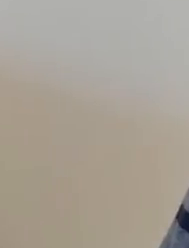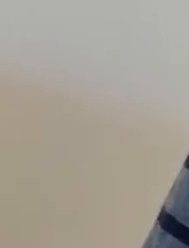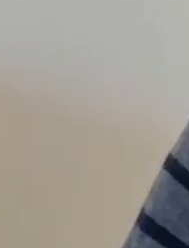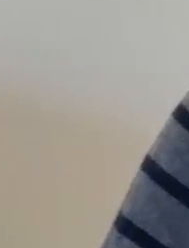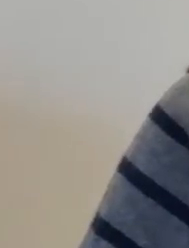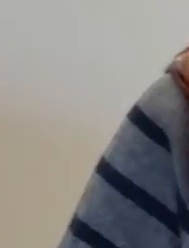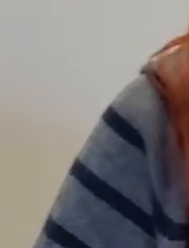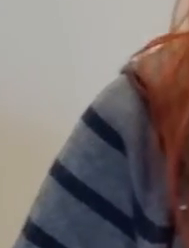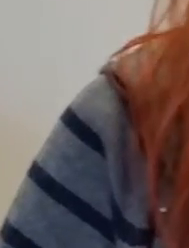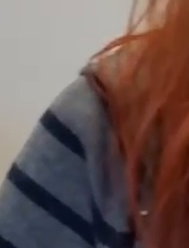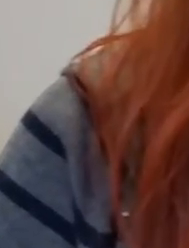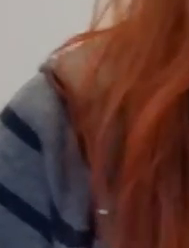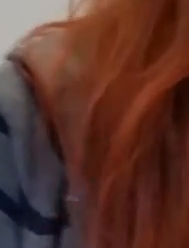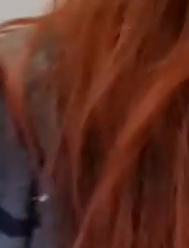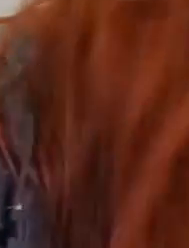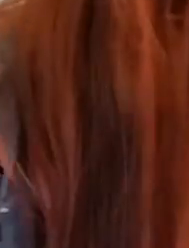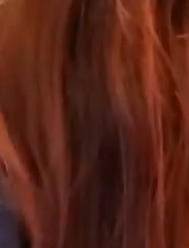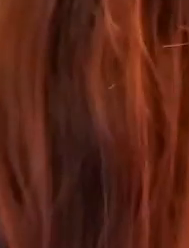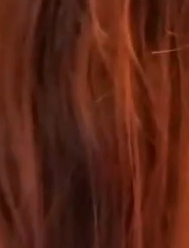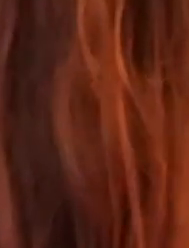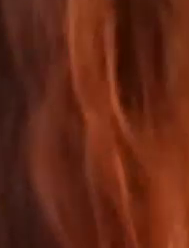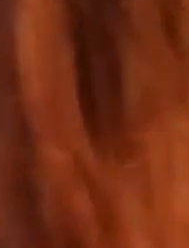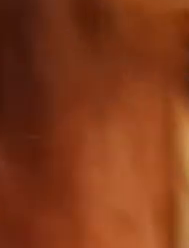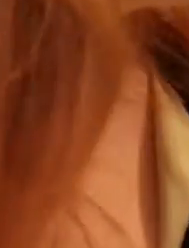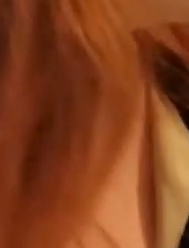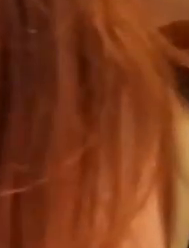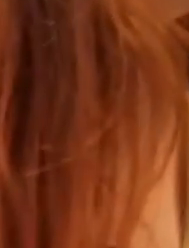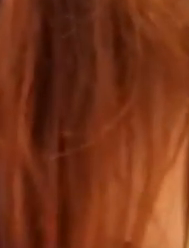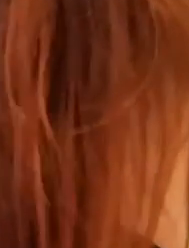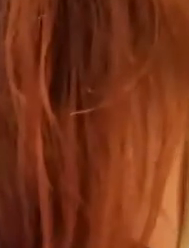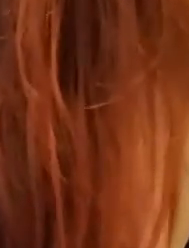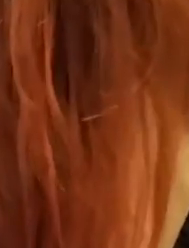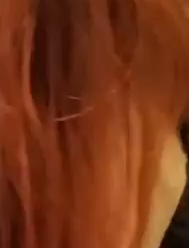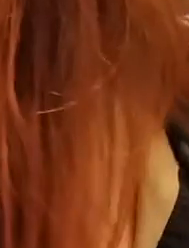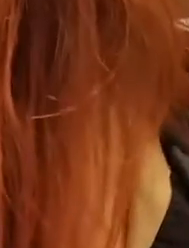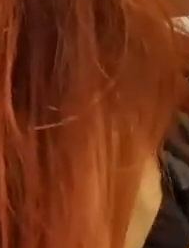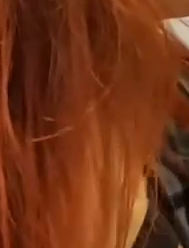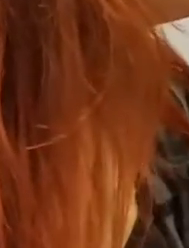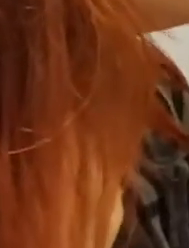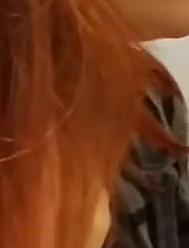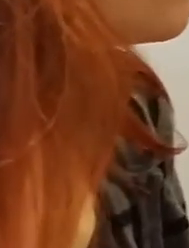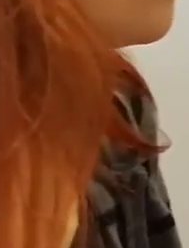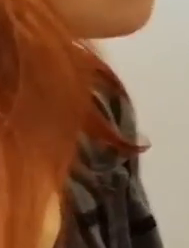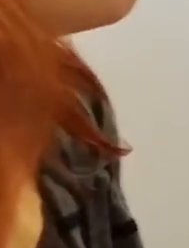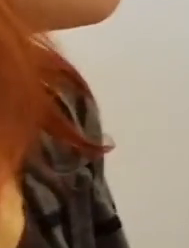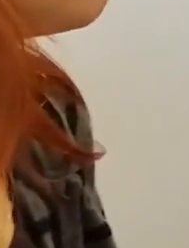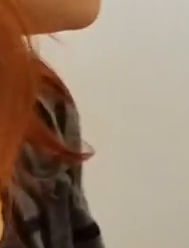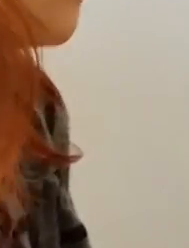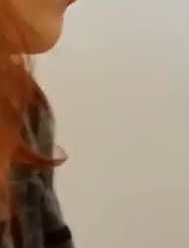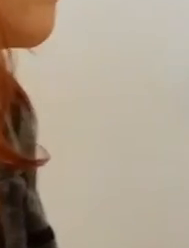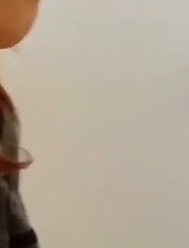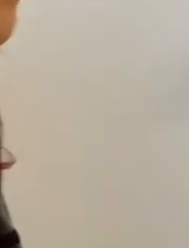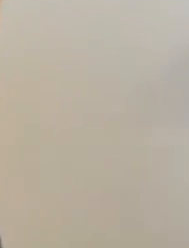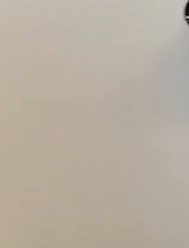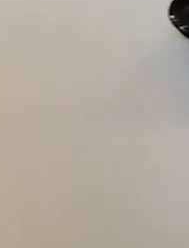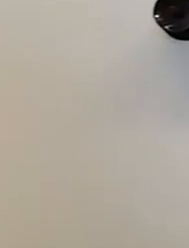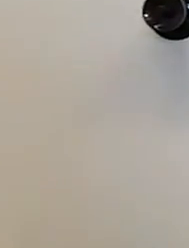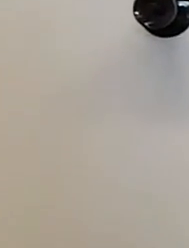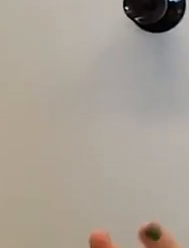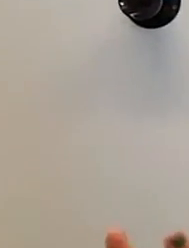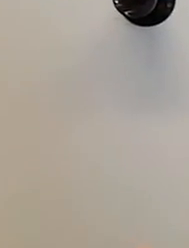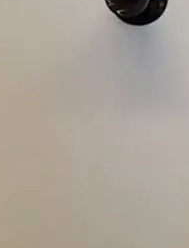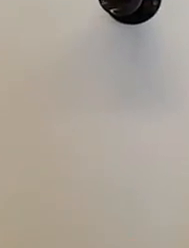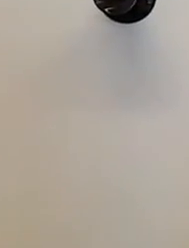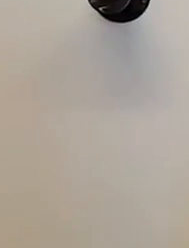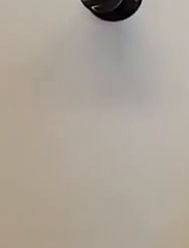sobre isso para a gente é Haroldo Mosqueta, aqui do Tesouro Nacional. Oi, Haroldo, tudo bem? Você pode explicar para a gente, primeiro, como que funciona esse portal,